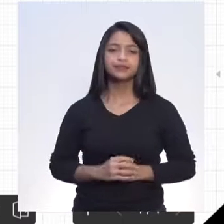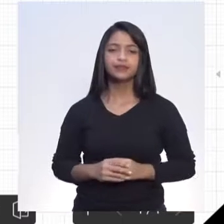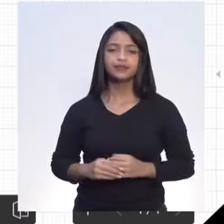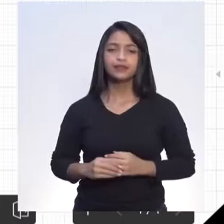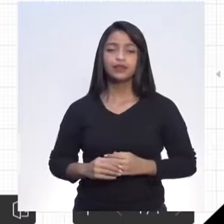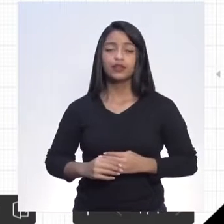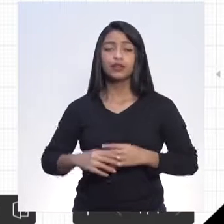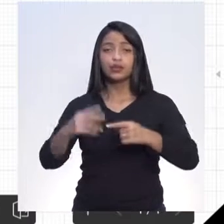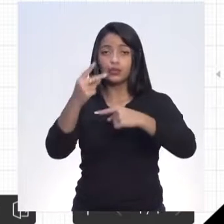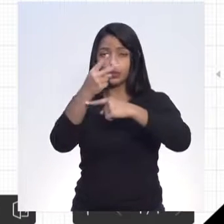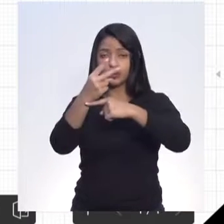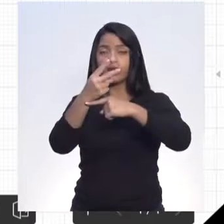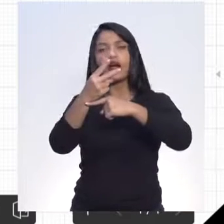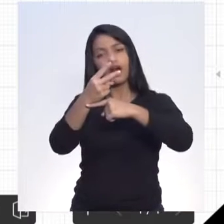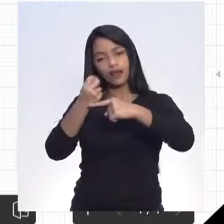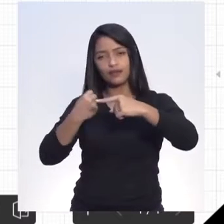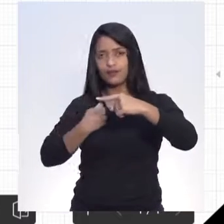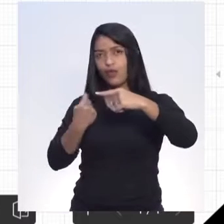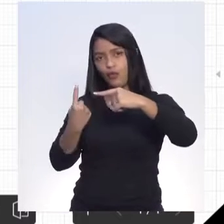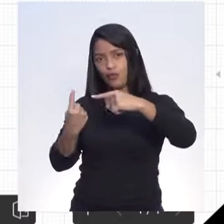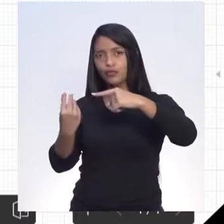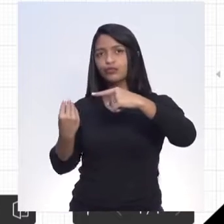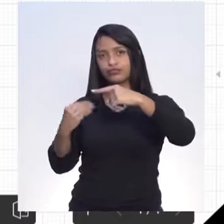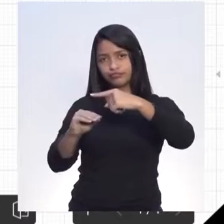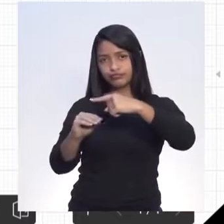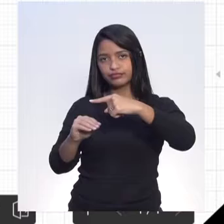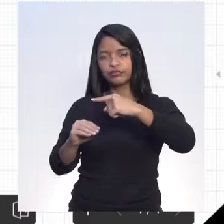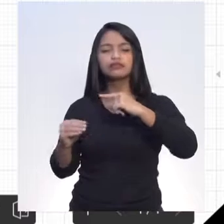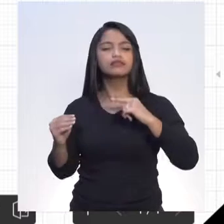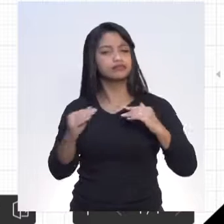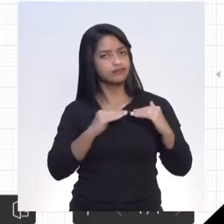2 aqui é sobre 1, né, Osmar? Sim. Então, mantém a primeira,